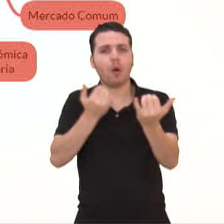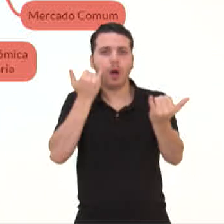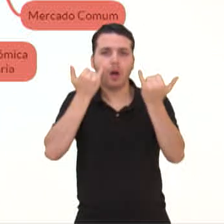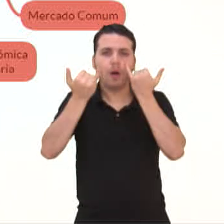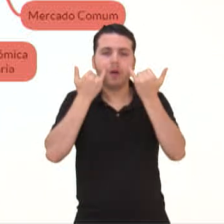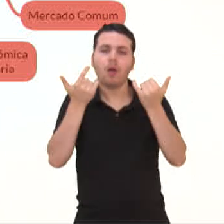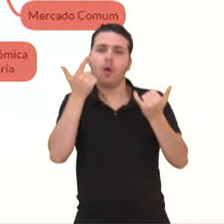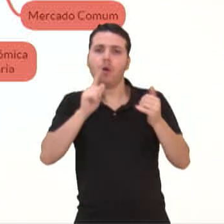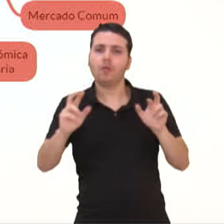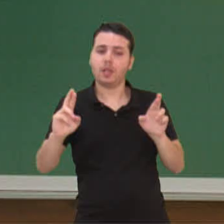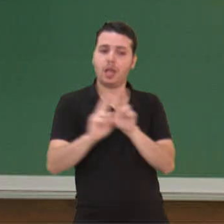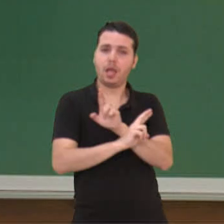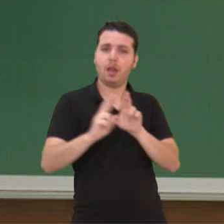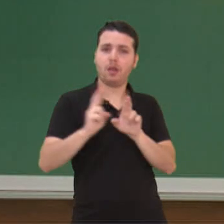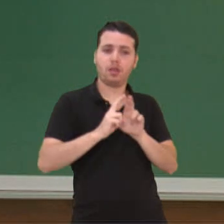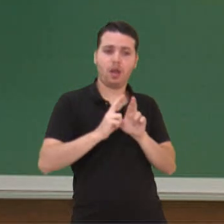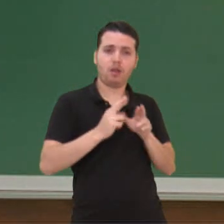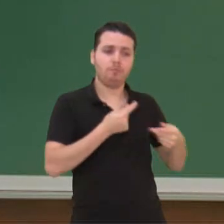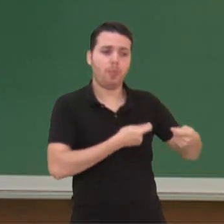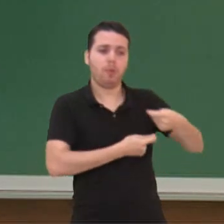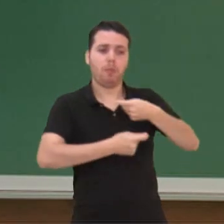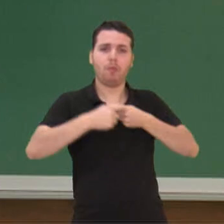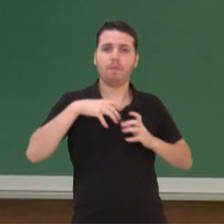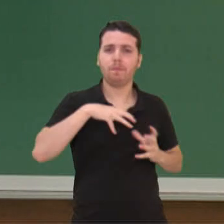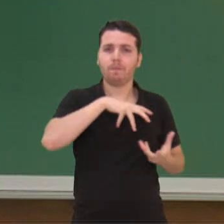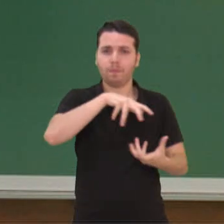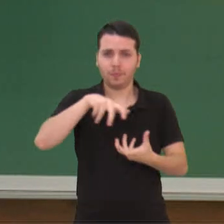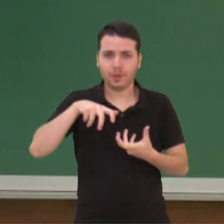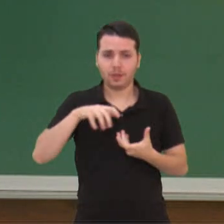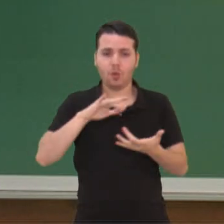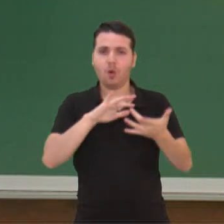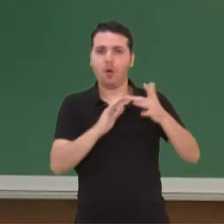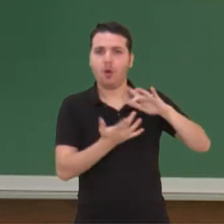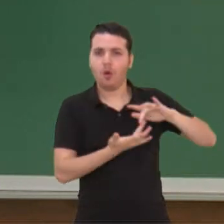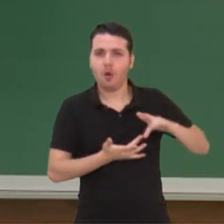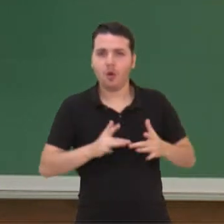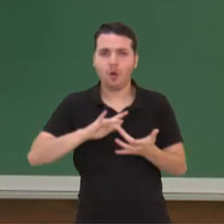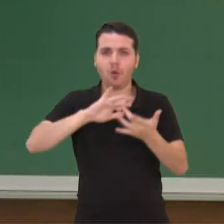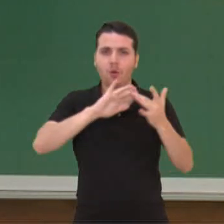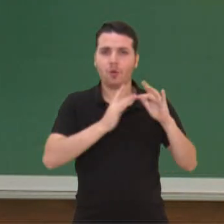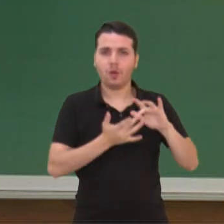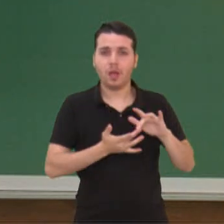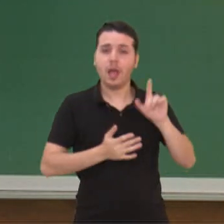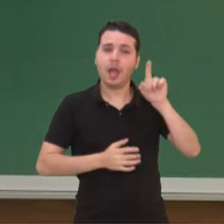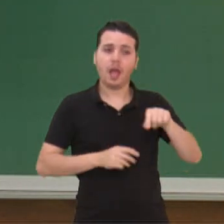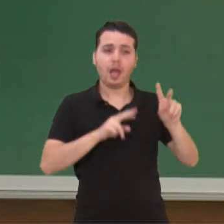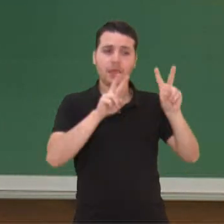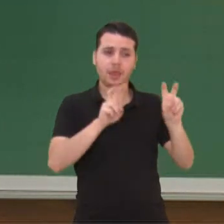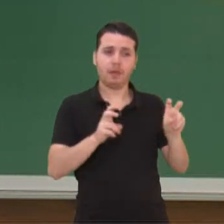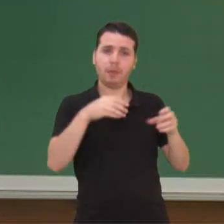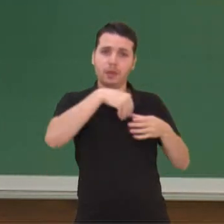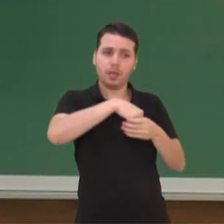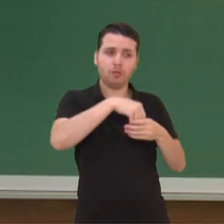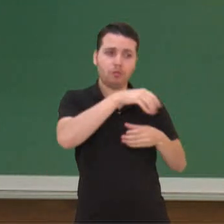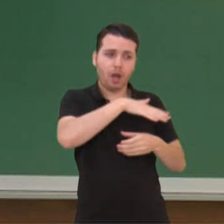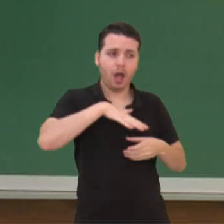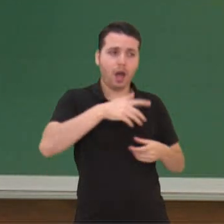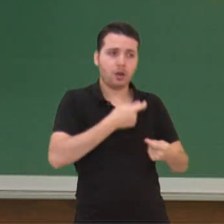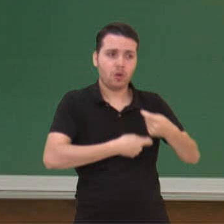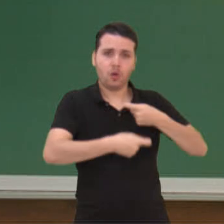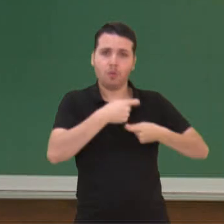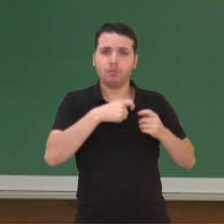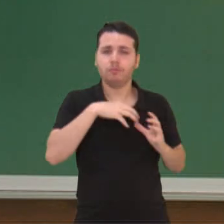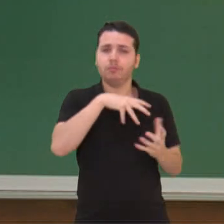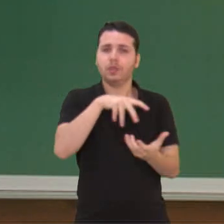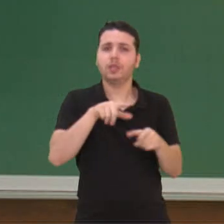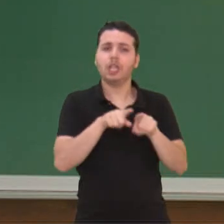relacionar ao comércio mundial. Então, a globalização aí, né, como um tema dentro desse comércio mundial e quais os temas que eu